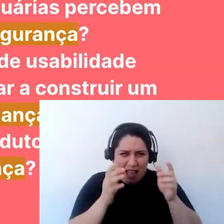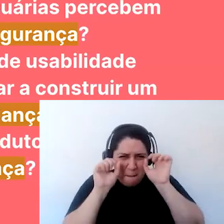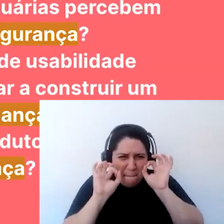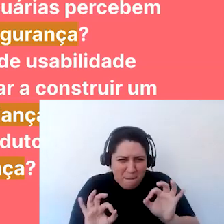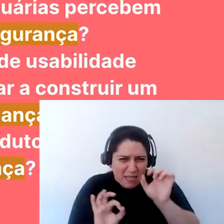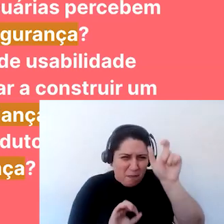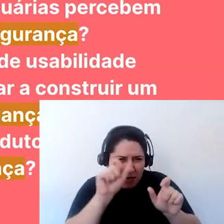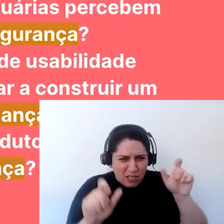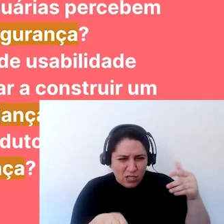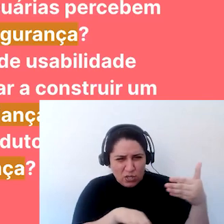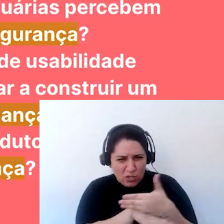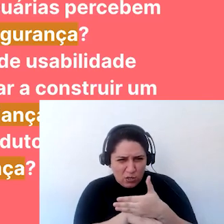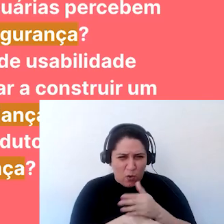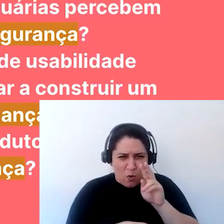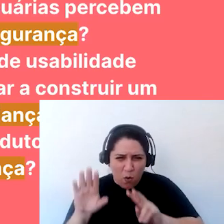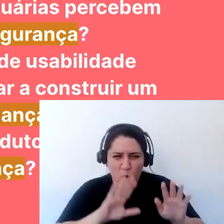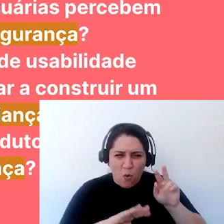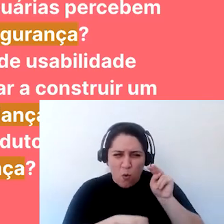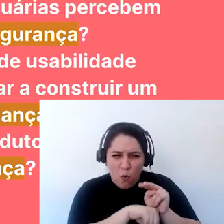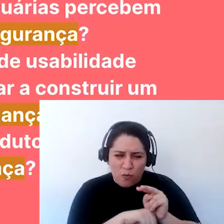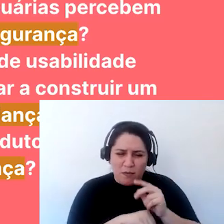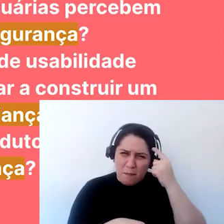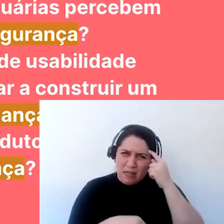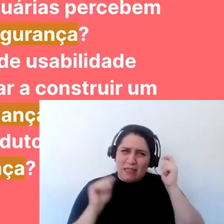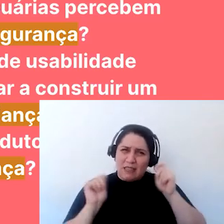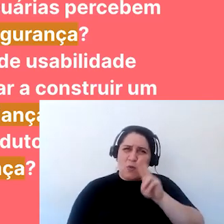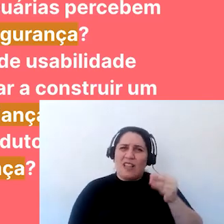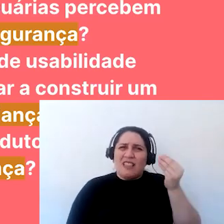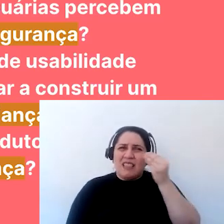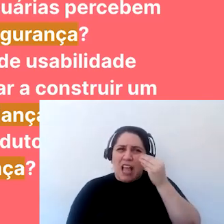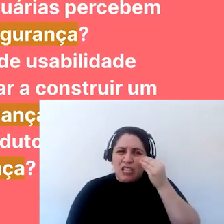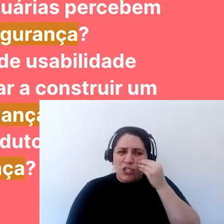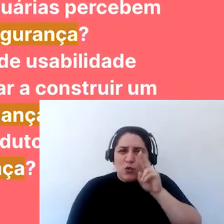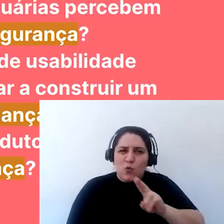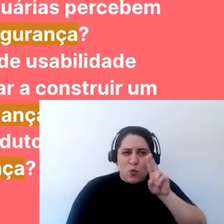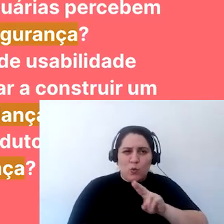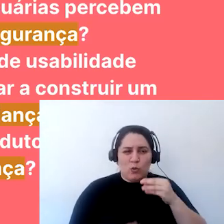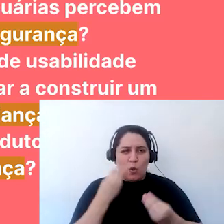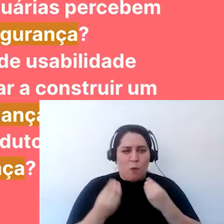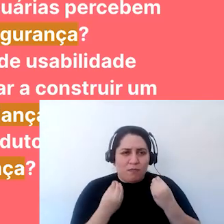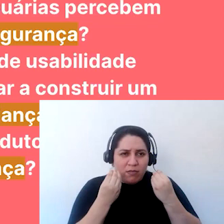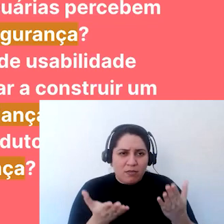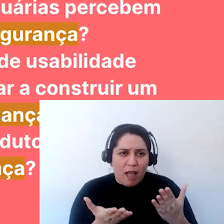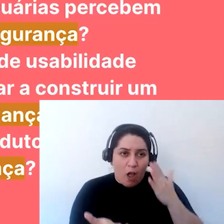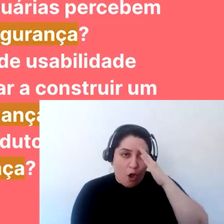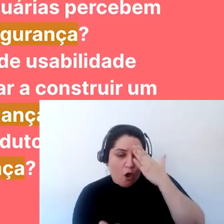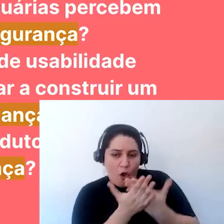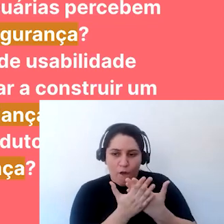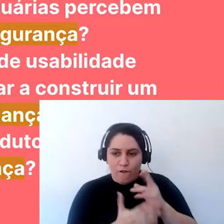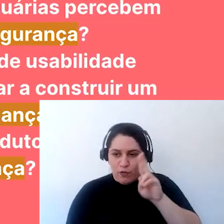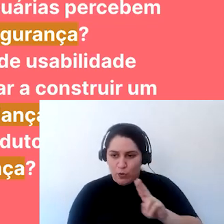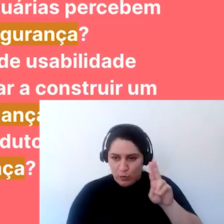usar testes de usabilidade para analisar outros pontos também, como questões de como a gente entrega confiança para as